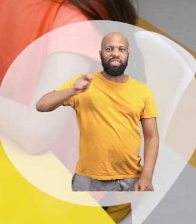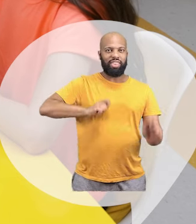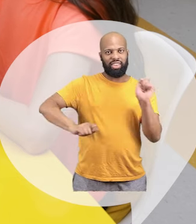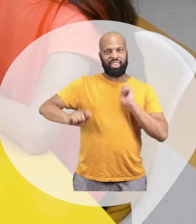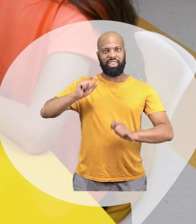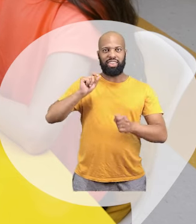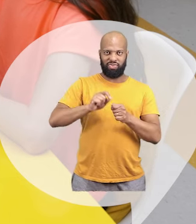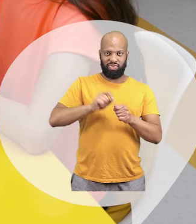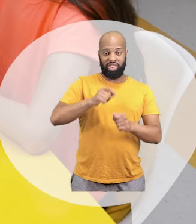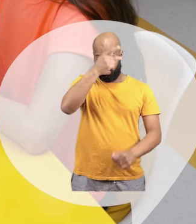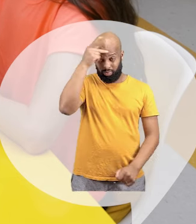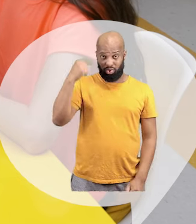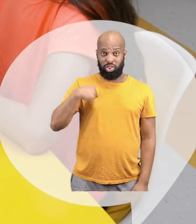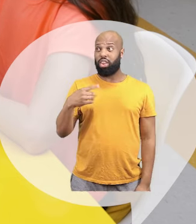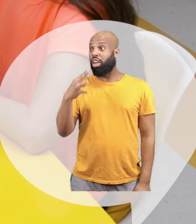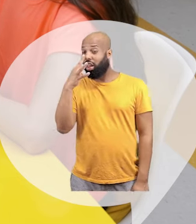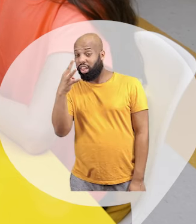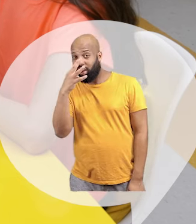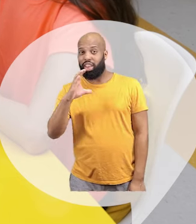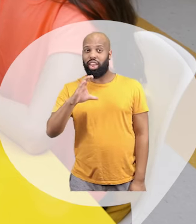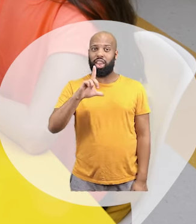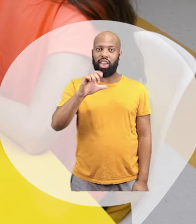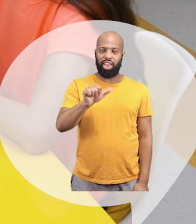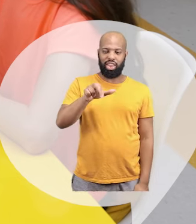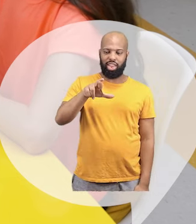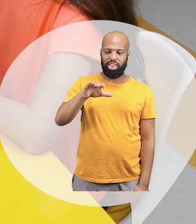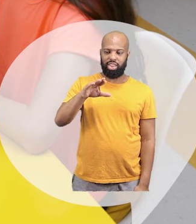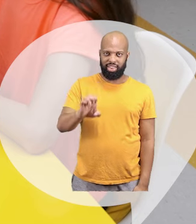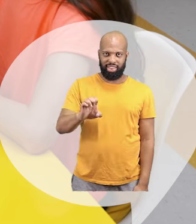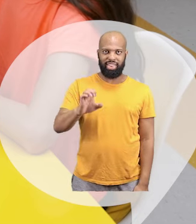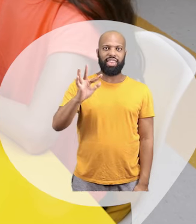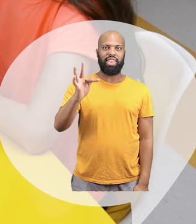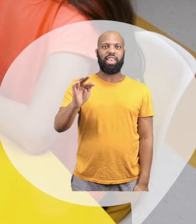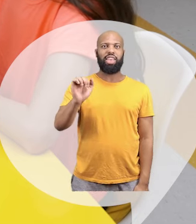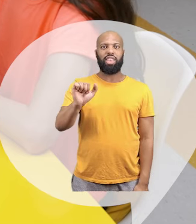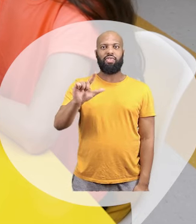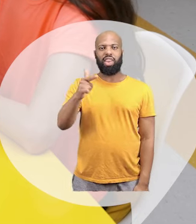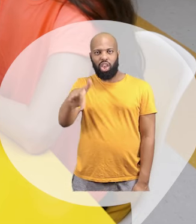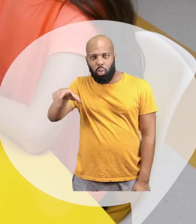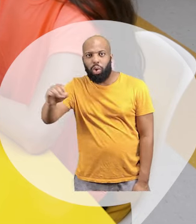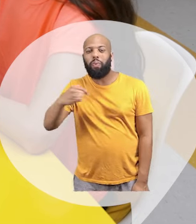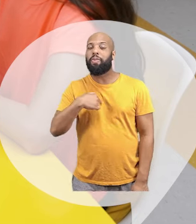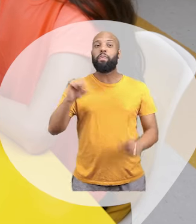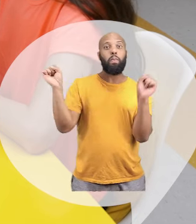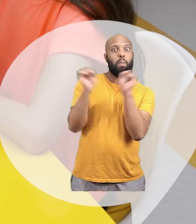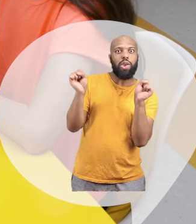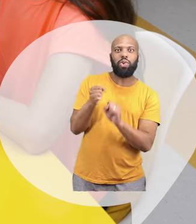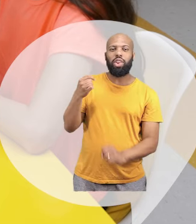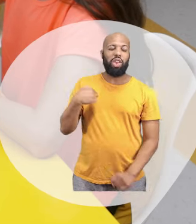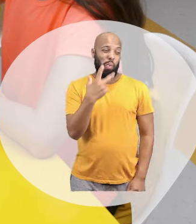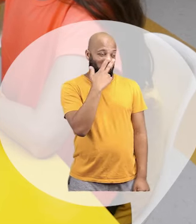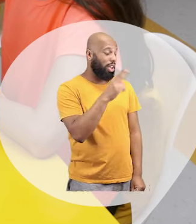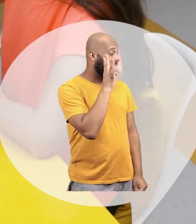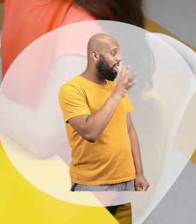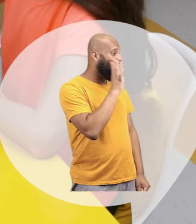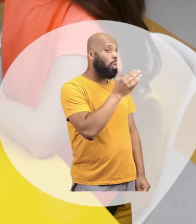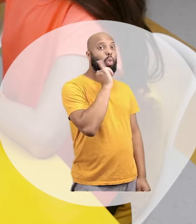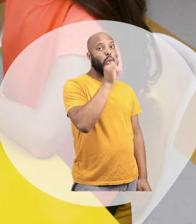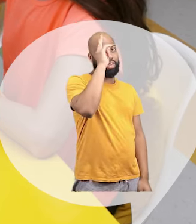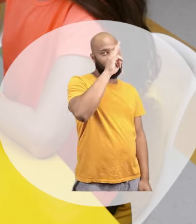o que muitos artistas fazem também tipo gente que eu admiro muito tipo para Clarice Falcão a gente tava falando antes eu adoro Clarice Falcão e eu acho legal aquela